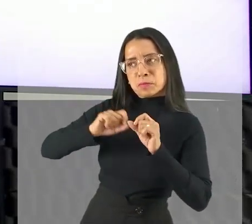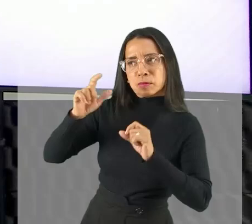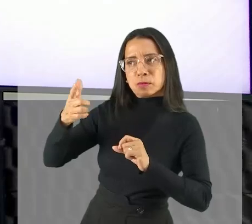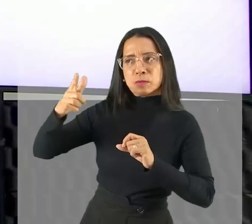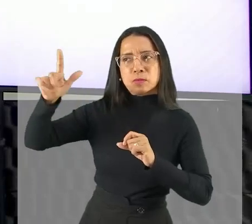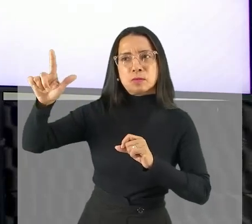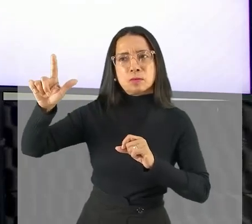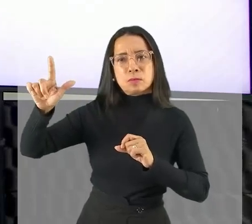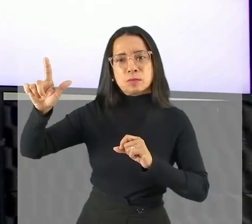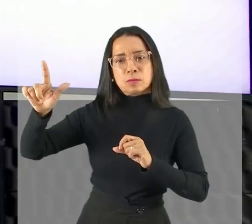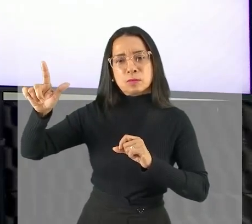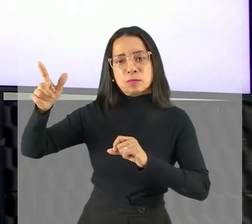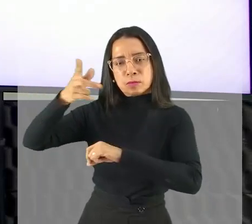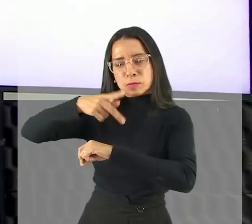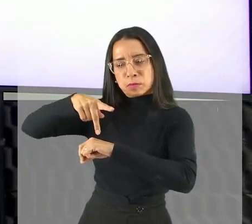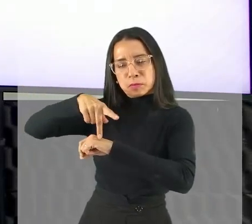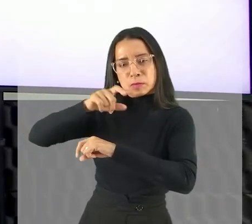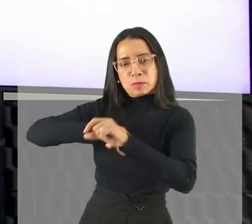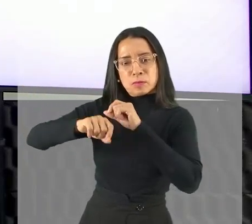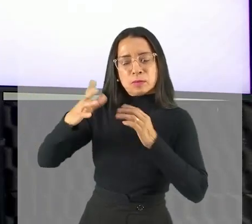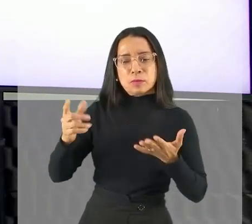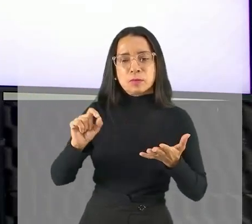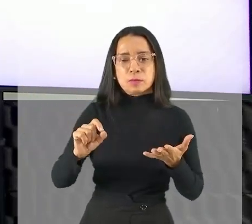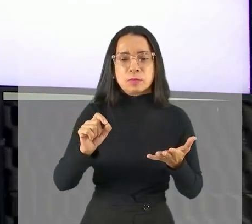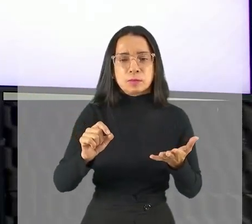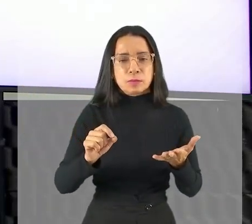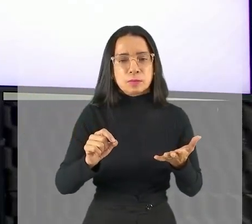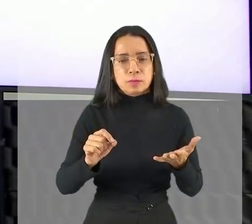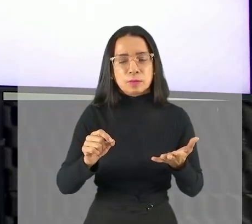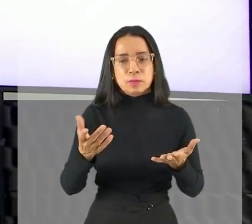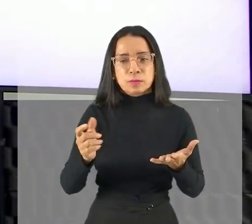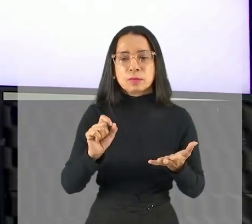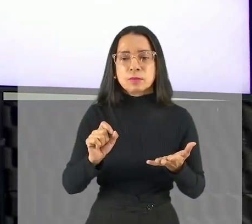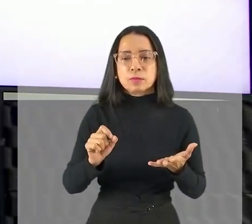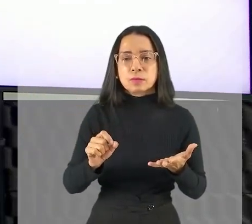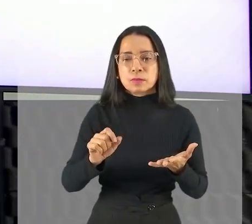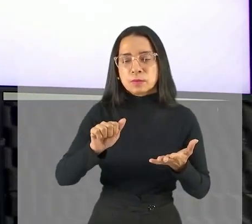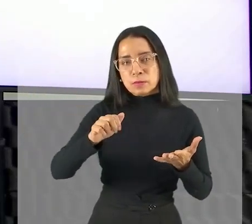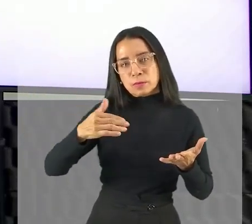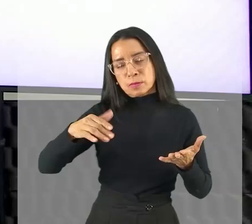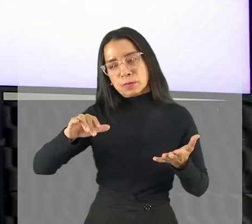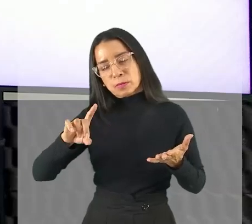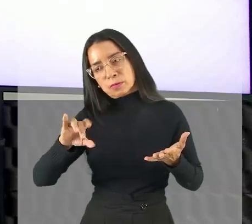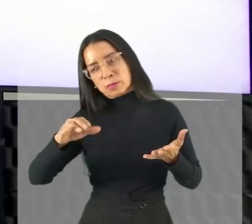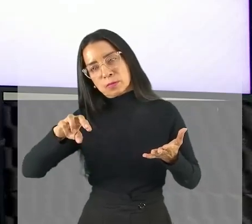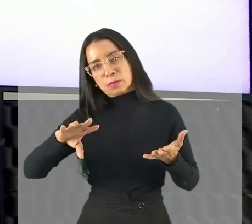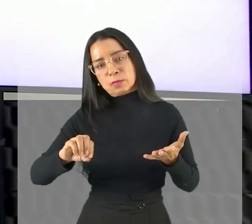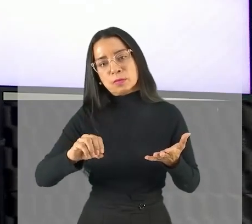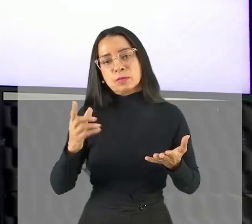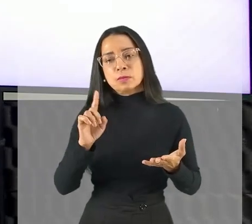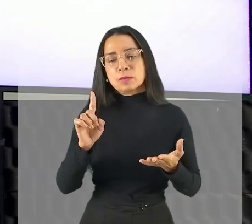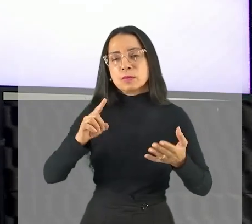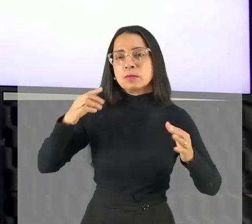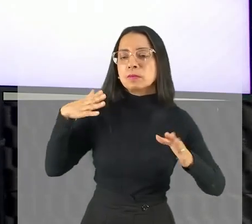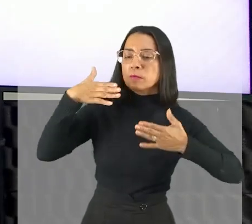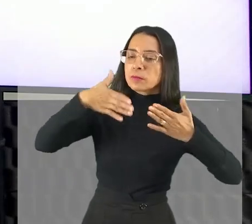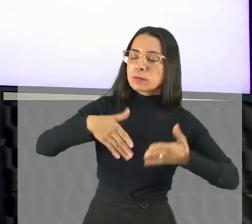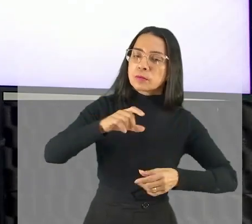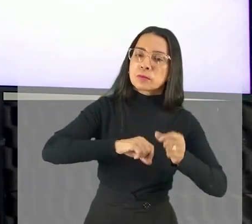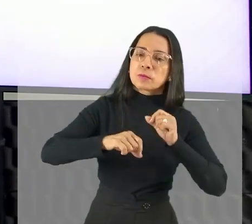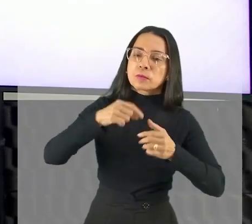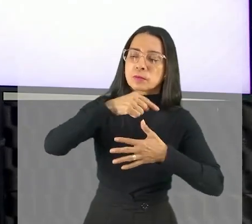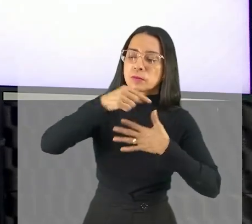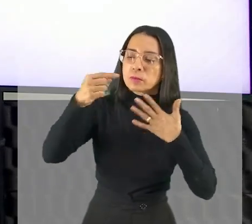no barroco, arcadismo, aquela natureza idealizada, não muito voltado para os aspectos, né, nacionais, quando chega